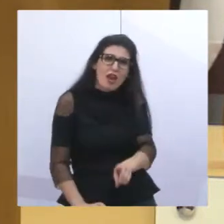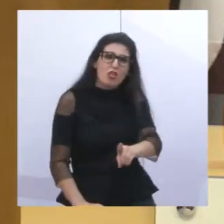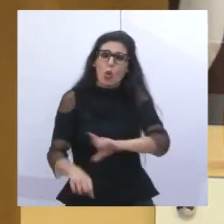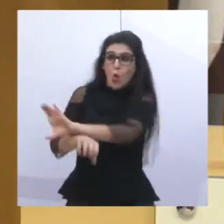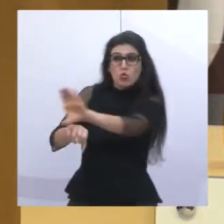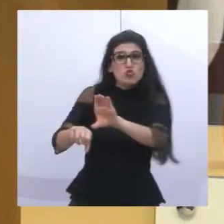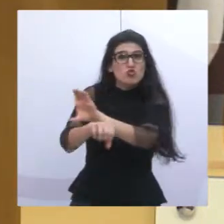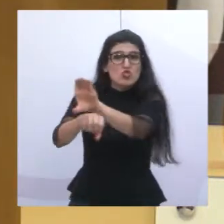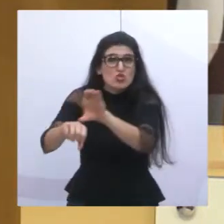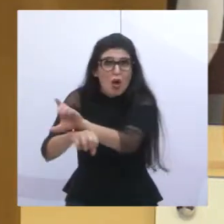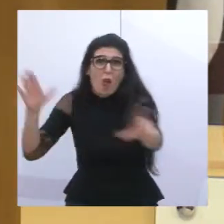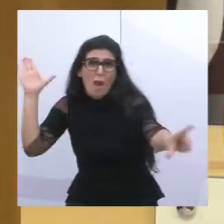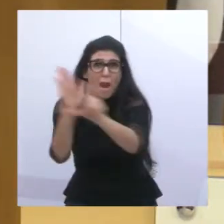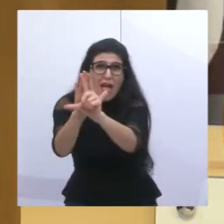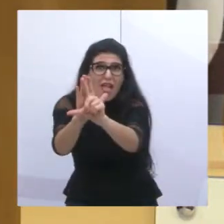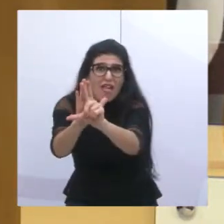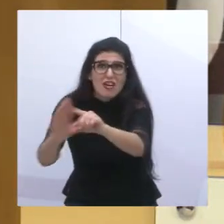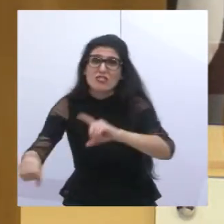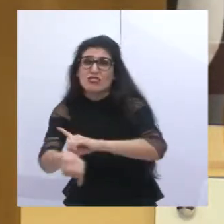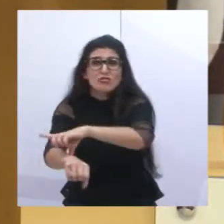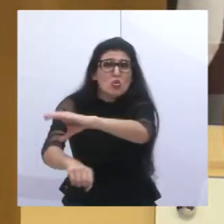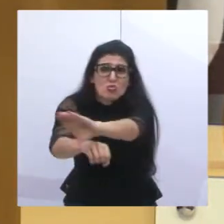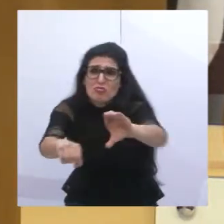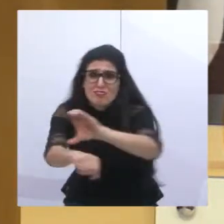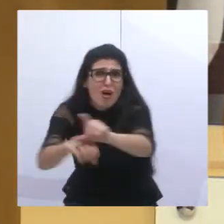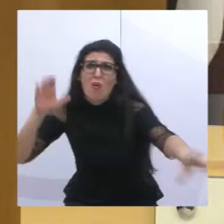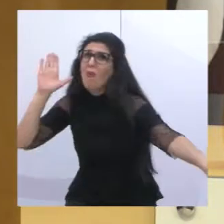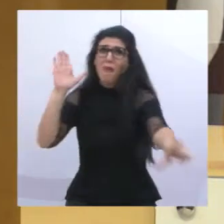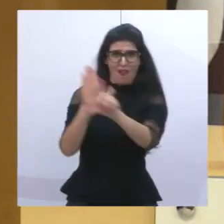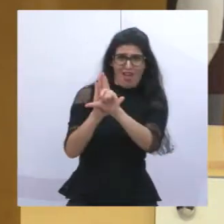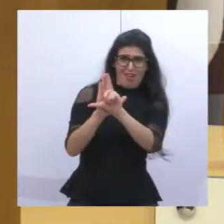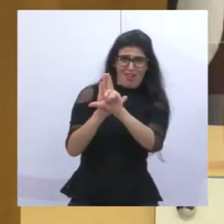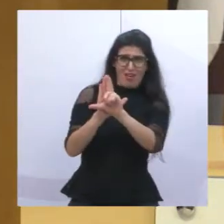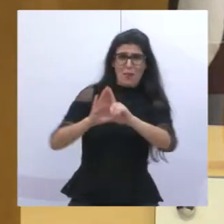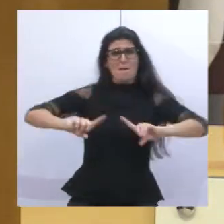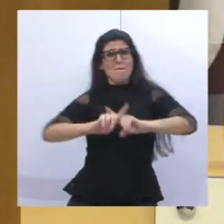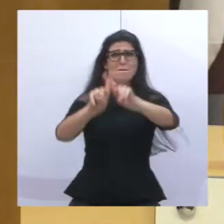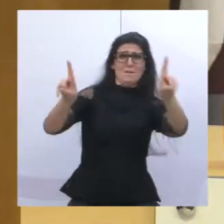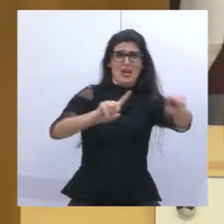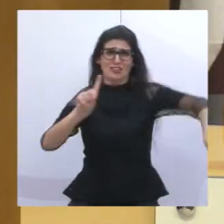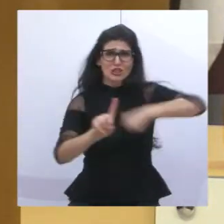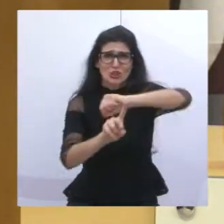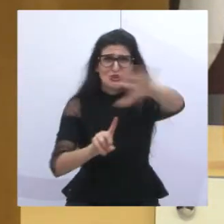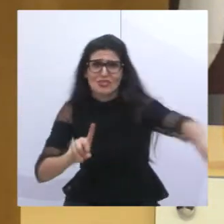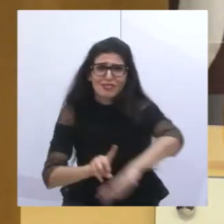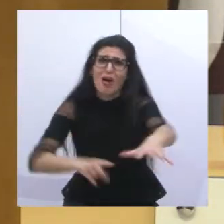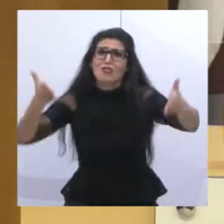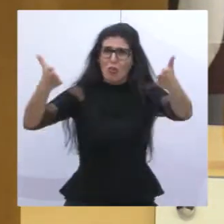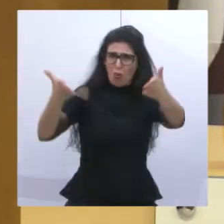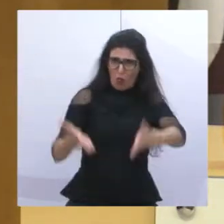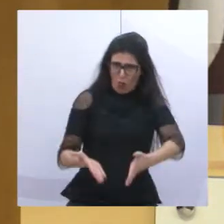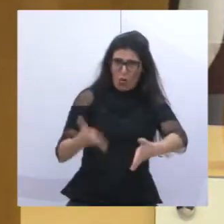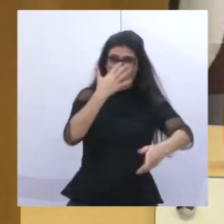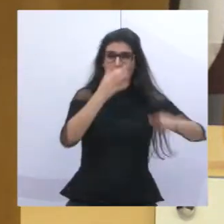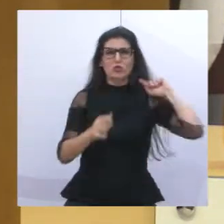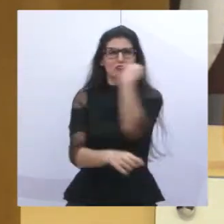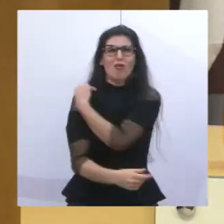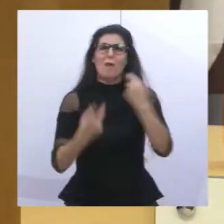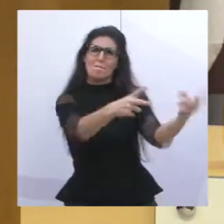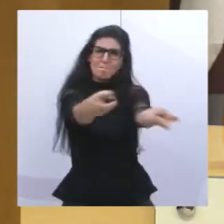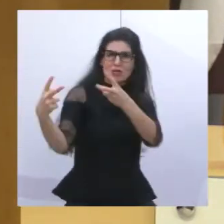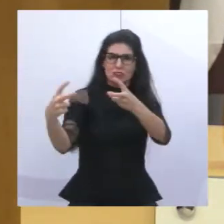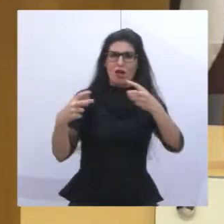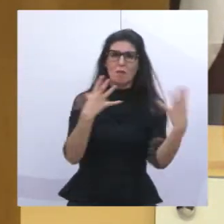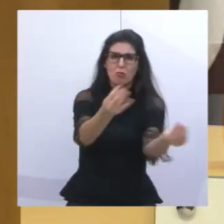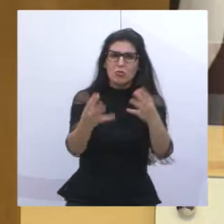esse direito igualitário que nós estamos falando. Só que a sociedade hoje, a gente vê muitas